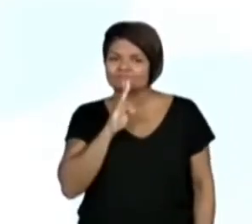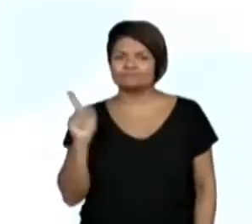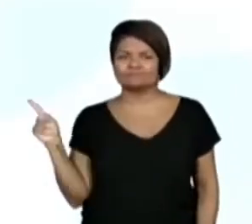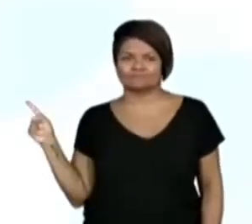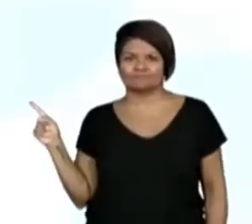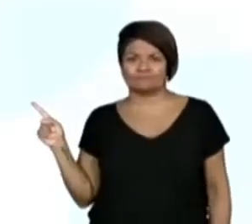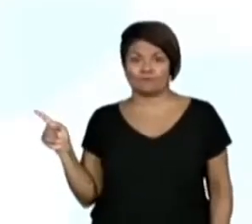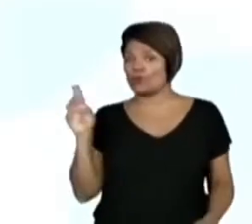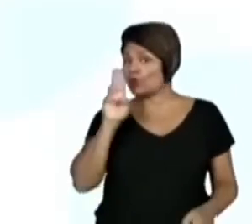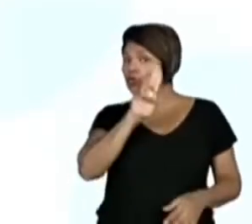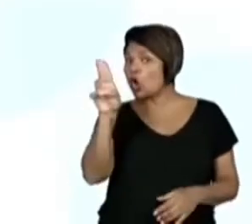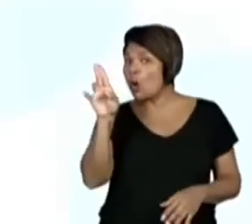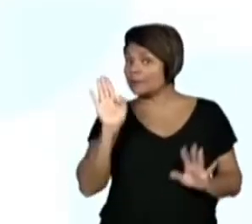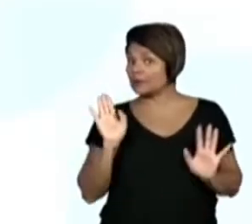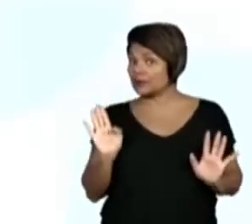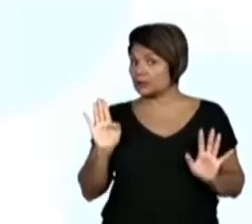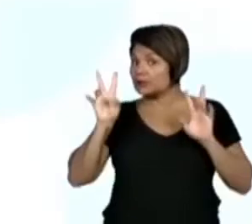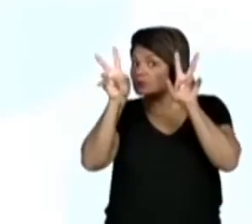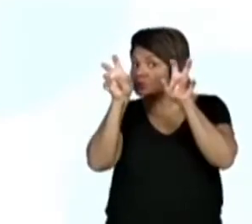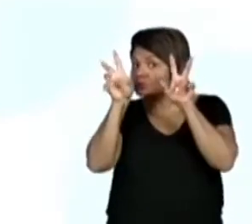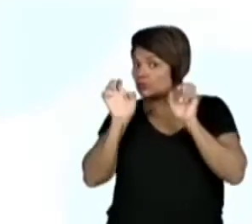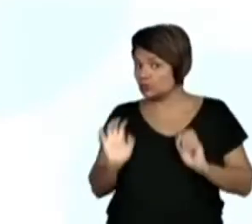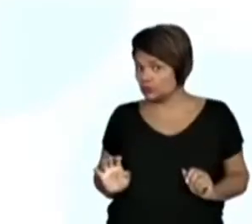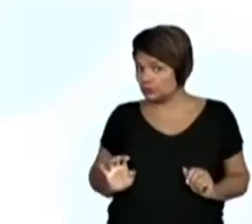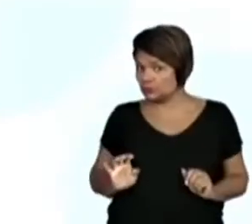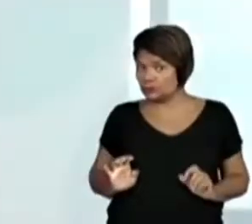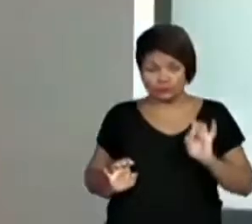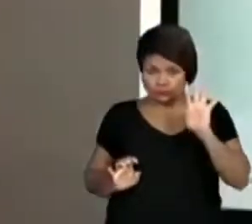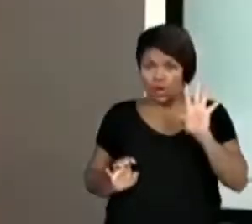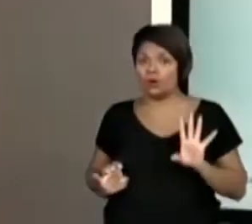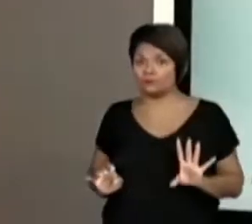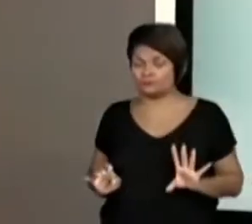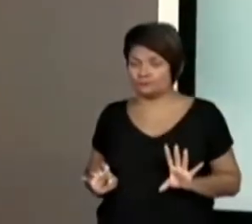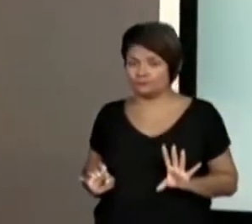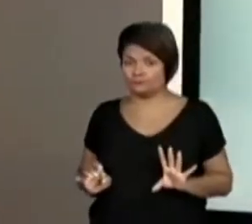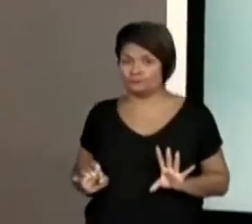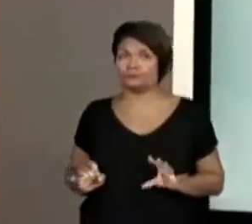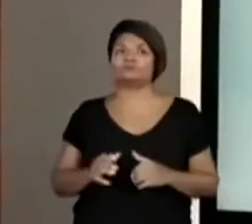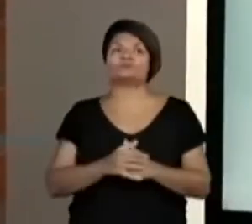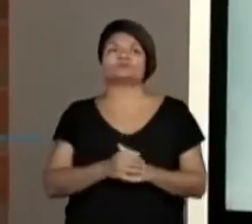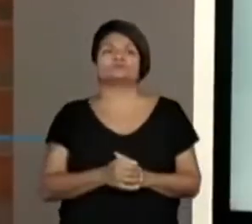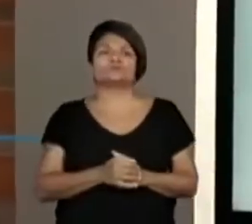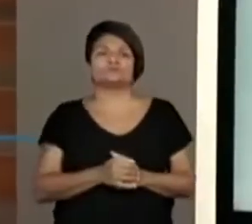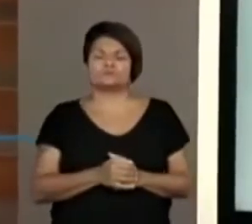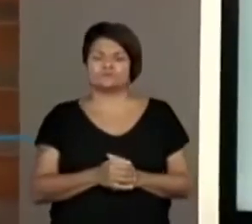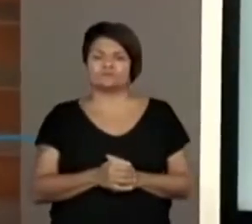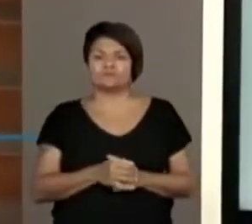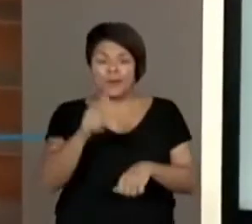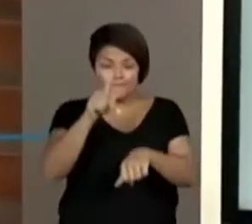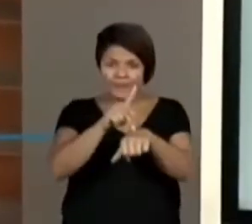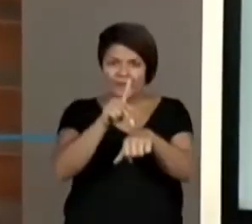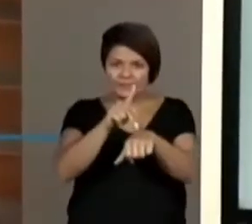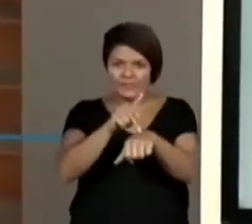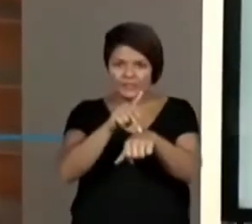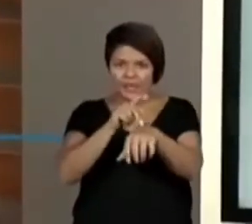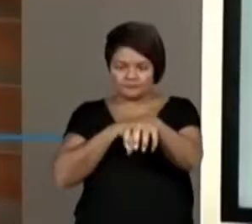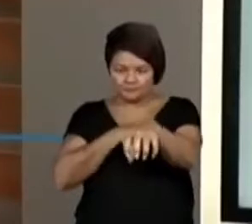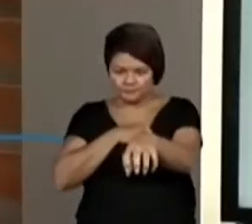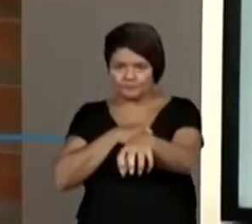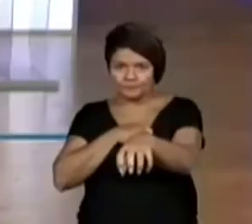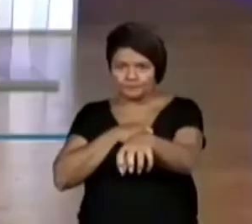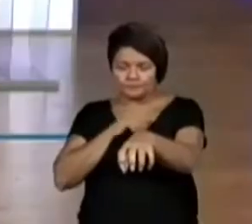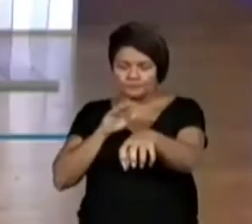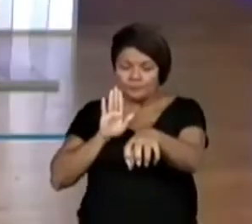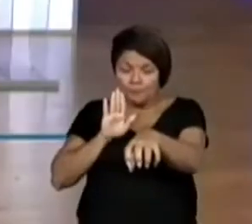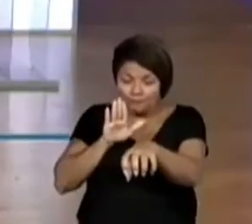o título, tá? A gente não está trazendo todas. Vai ter um momento da aula. Pisei na pedrinha. Essa eu conheço, professora Joyce.